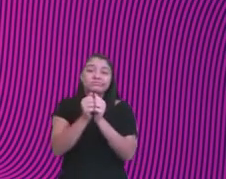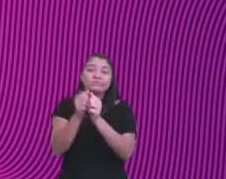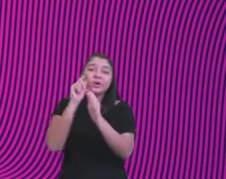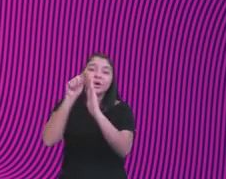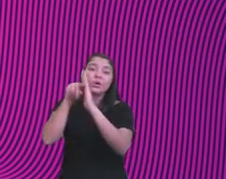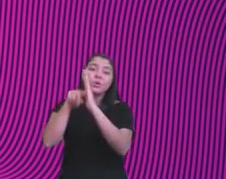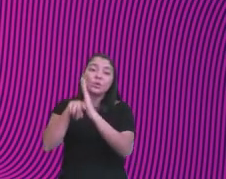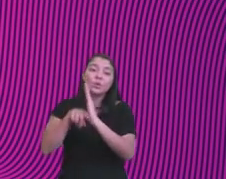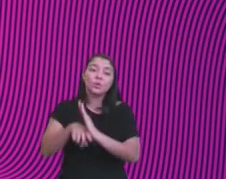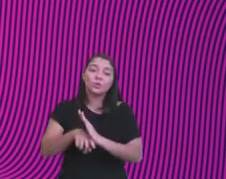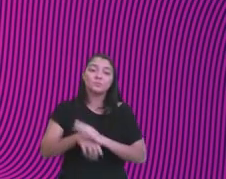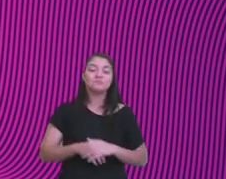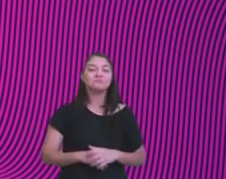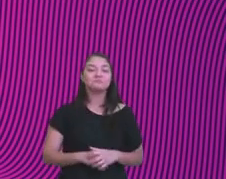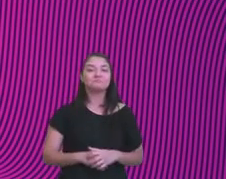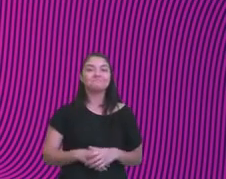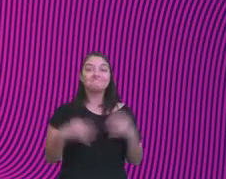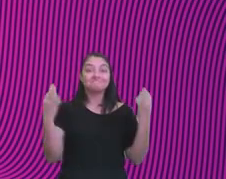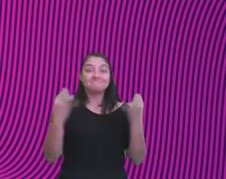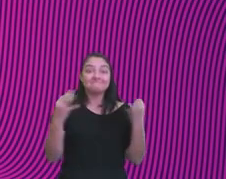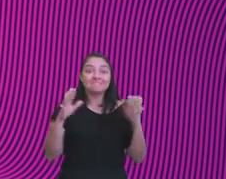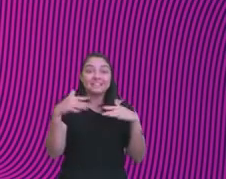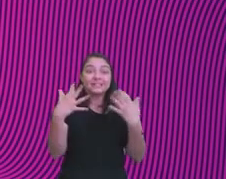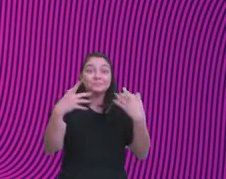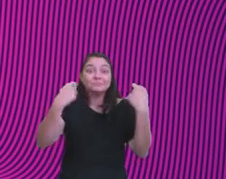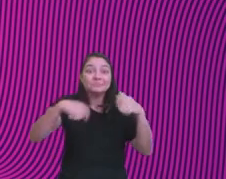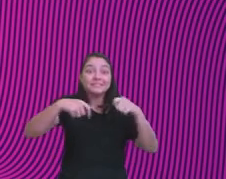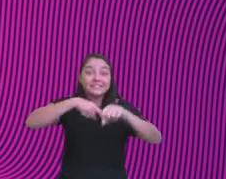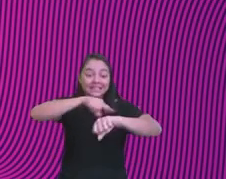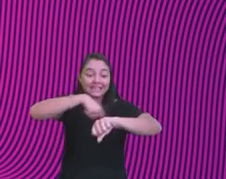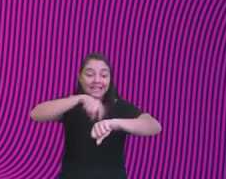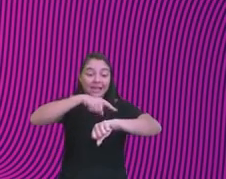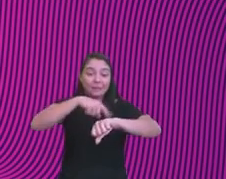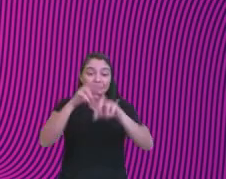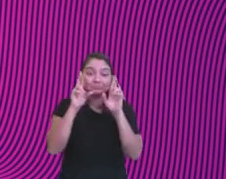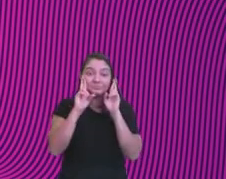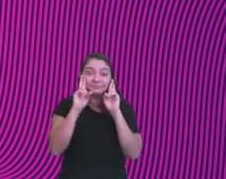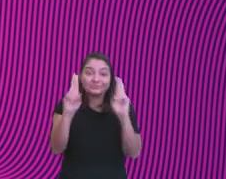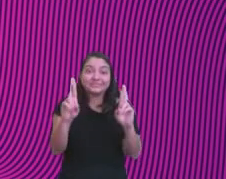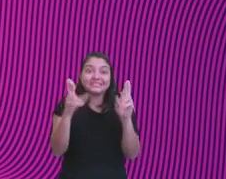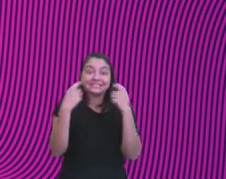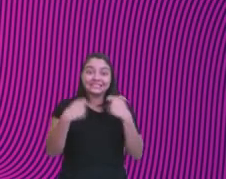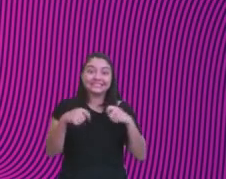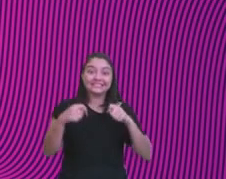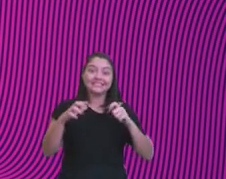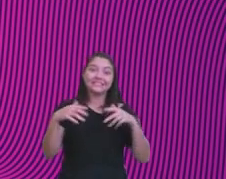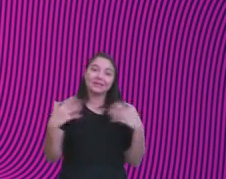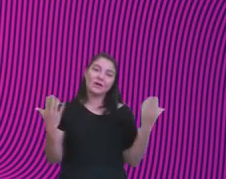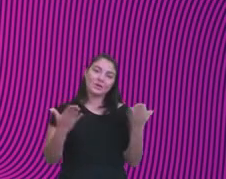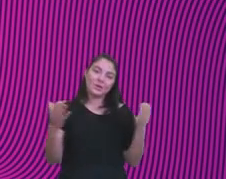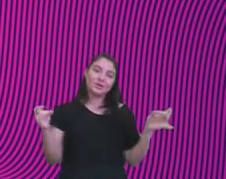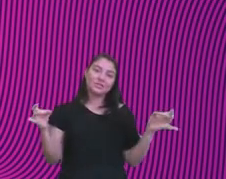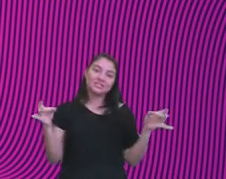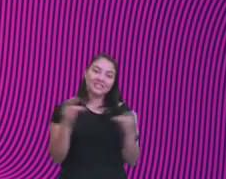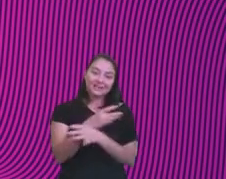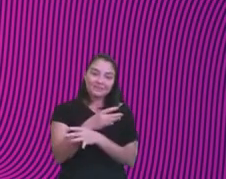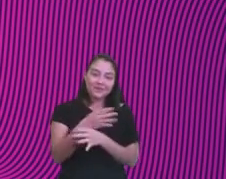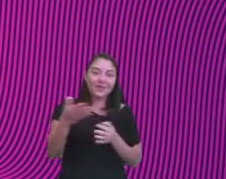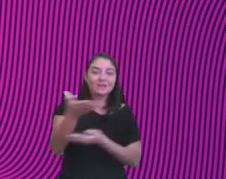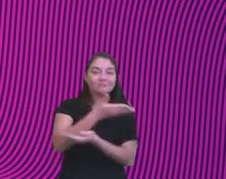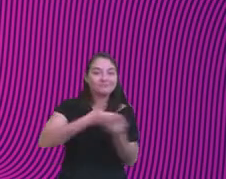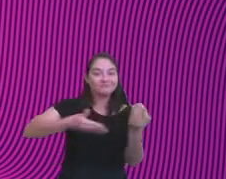Perfeito. Pessoal, respeitando o tempo previsto para a nossa atividade, terminamos agora o nosso módulo de